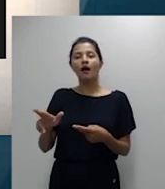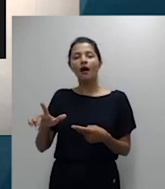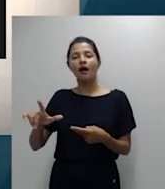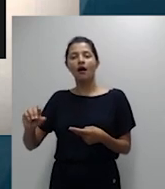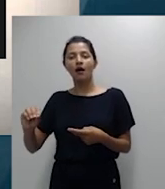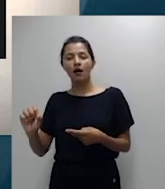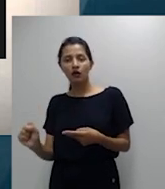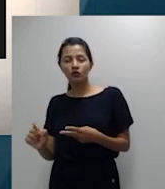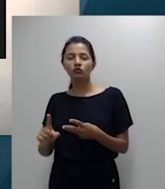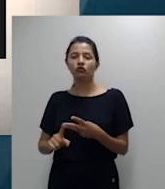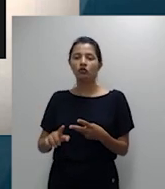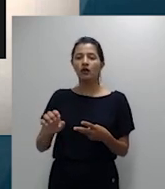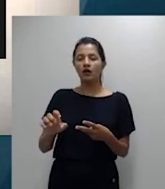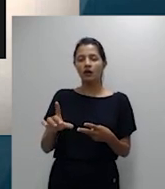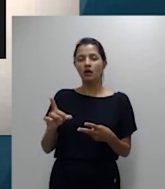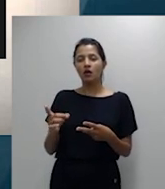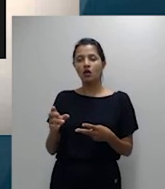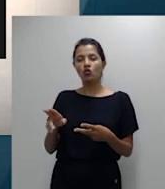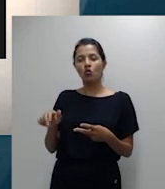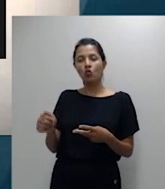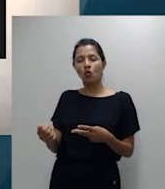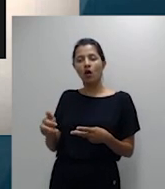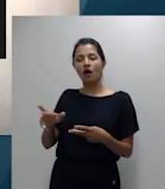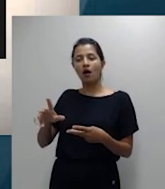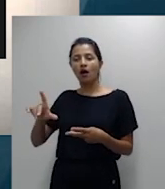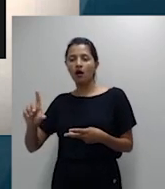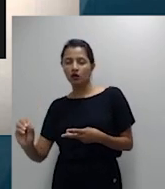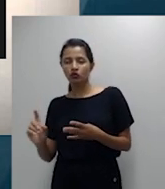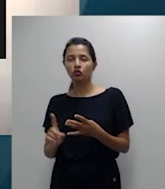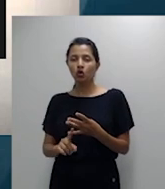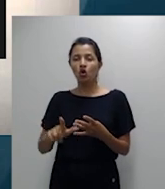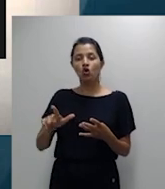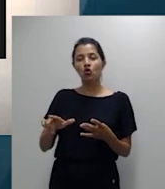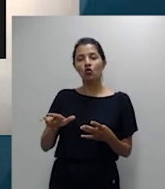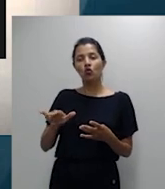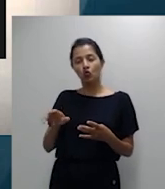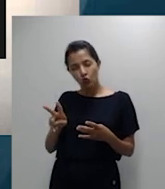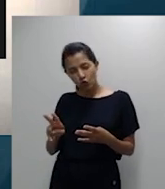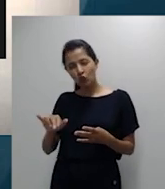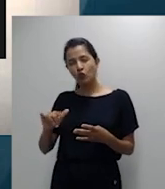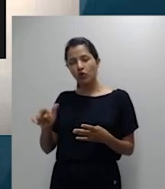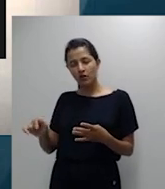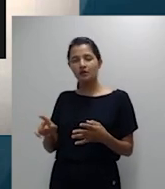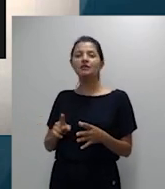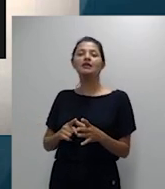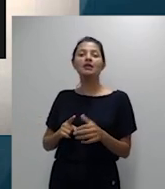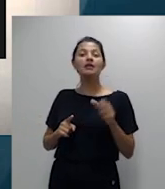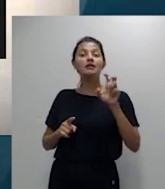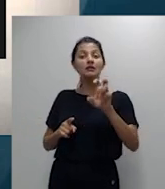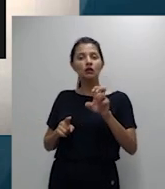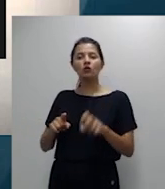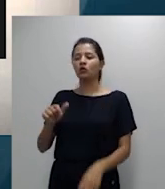Dr Eduardo Luis Eduardo tem mais Doutor André